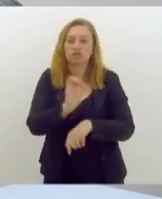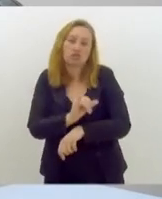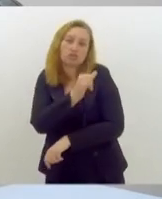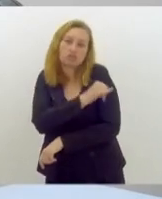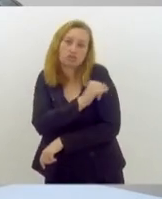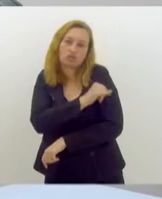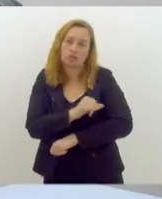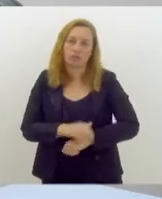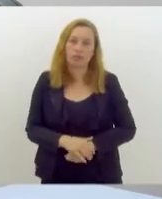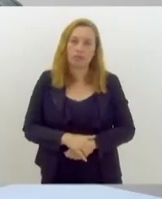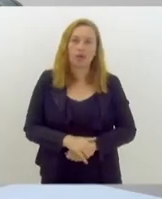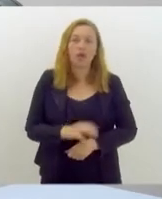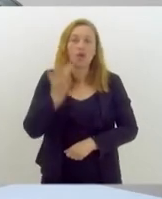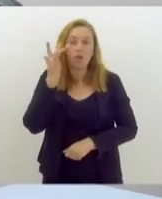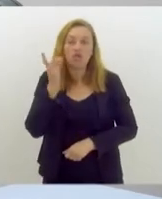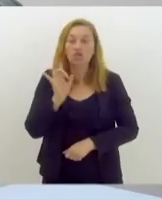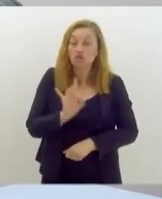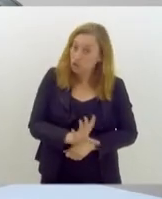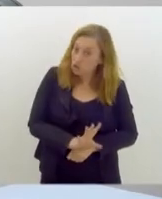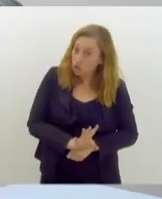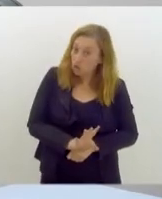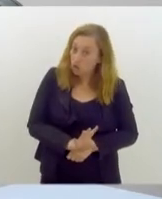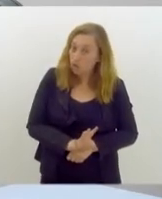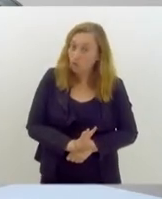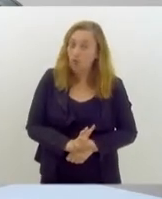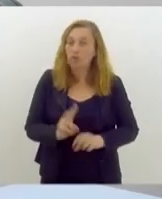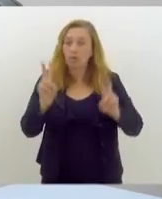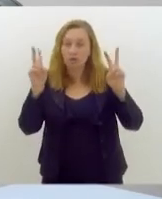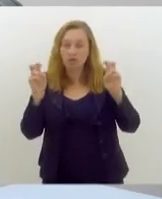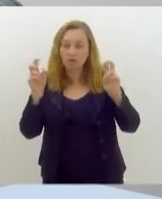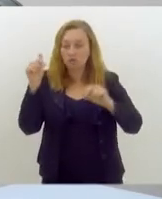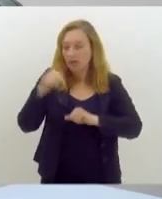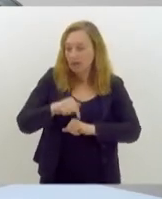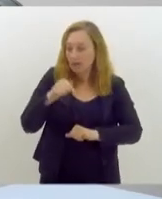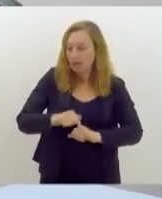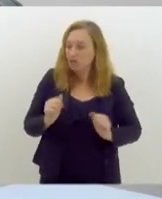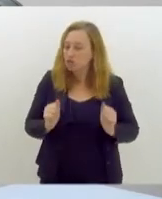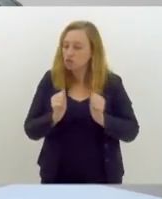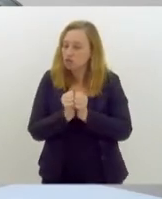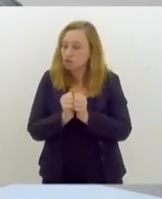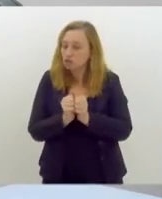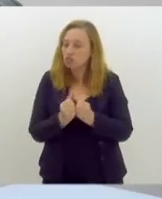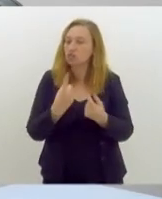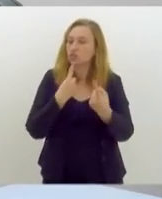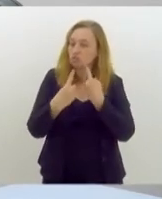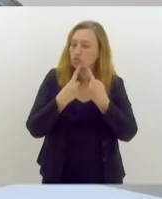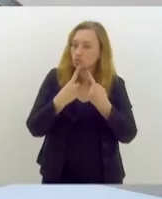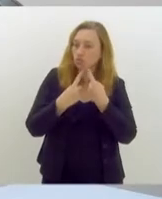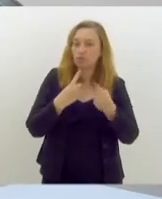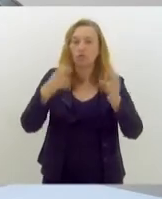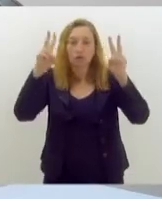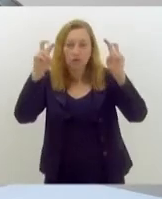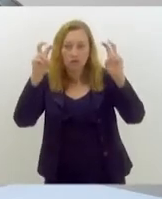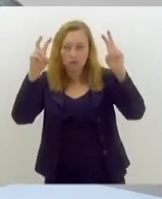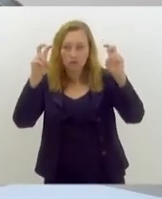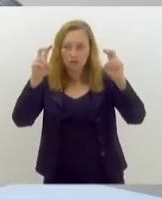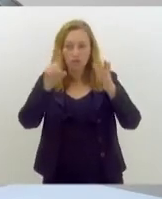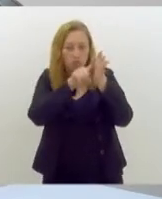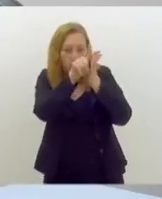Rio de Janeiro acho que só por isso pelo fato de estarmos aqui juntos debruçados nesse tema